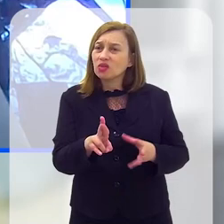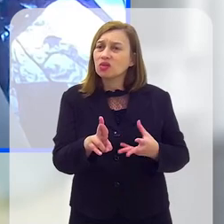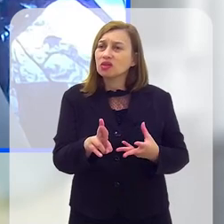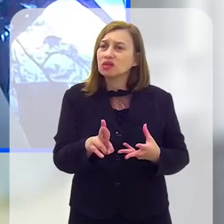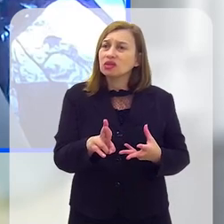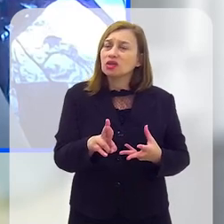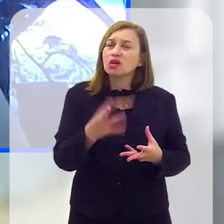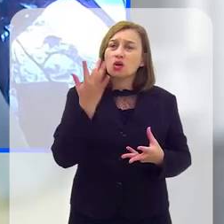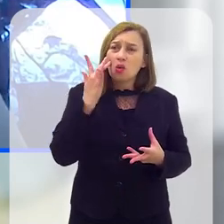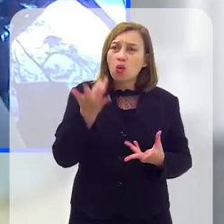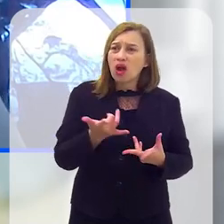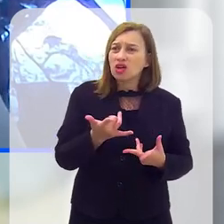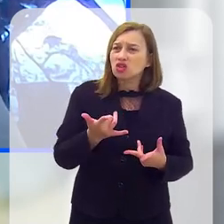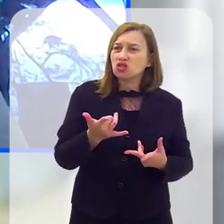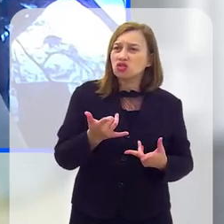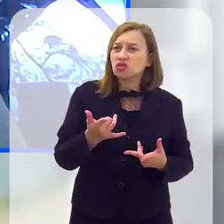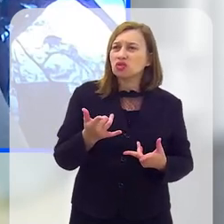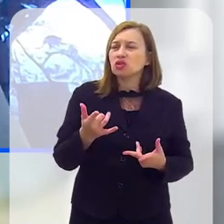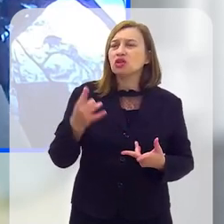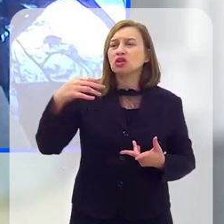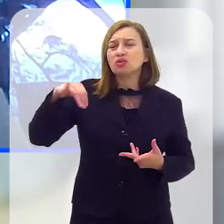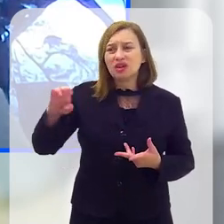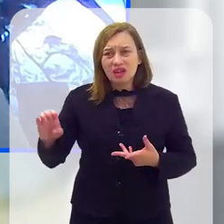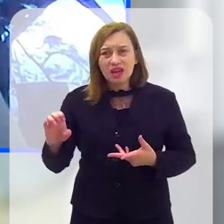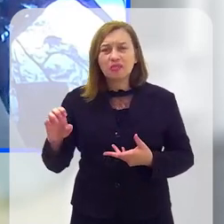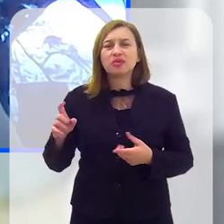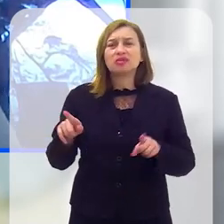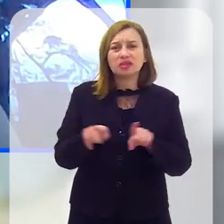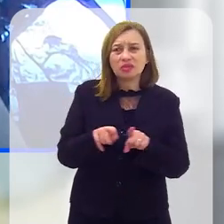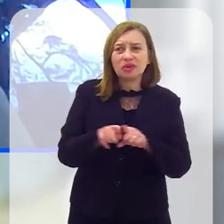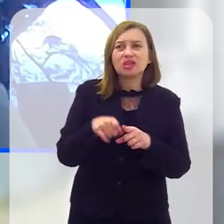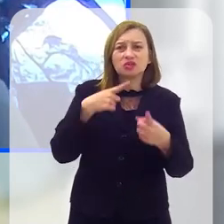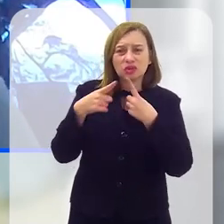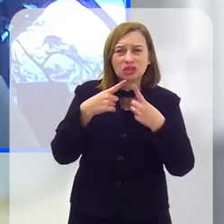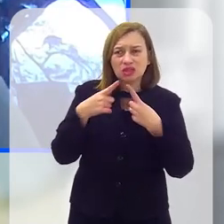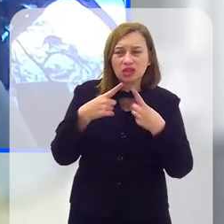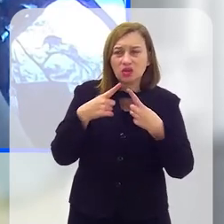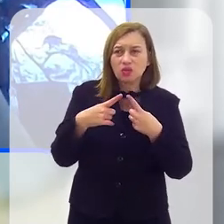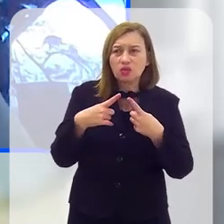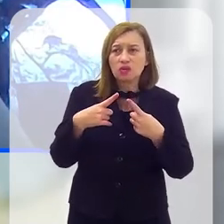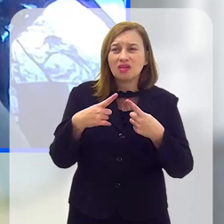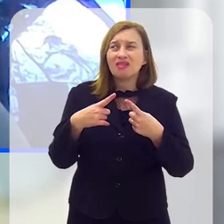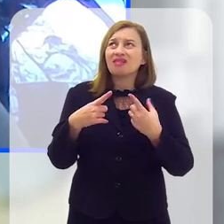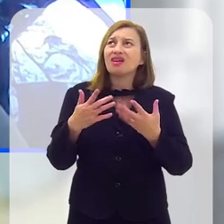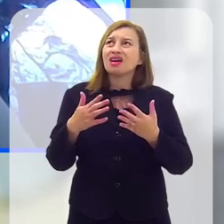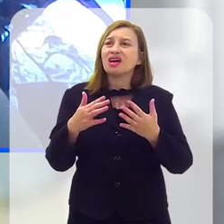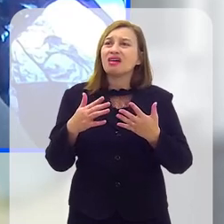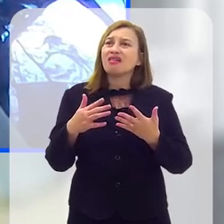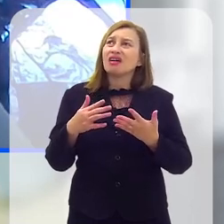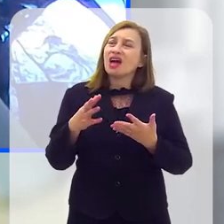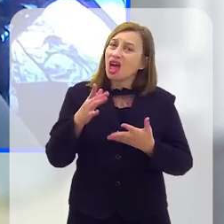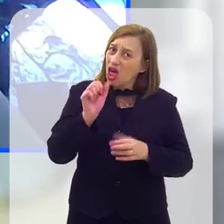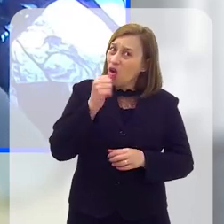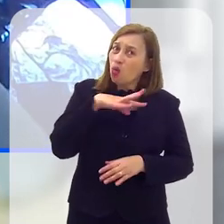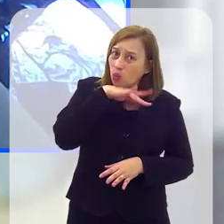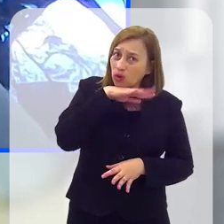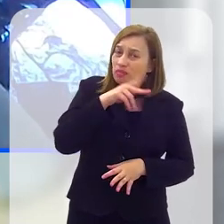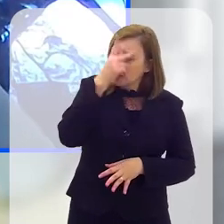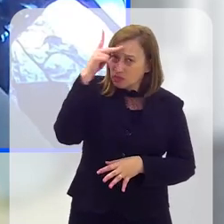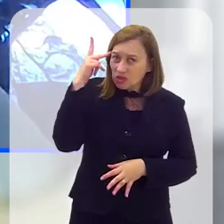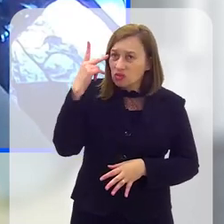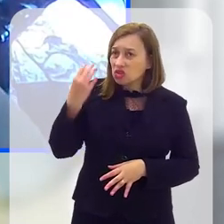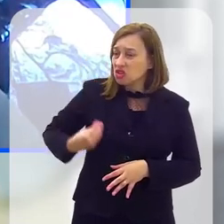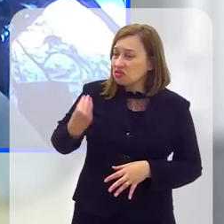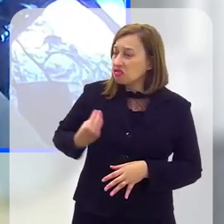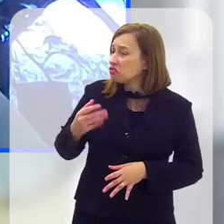resultado, e aí eu acho que o Sania Rio vinha também debatendo isso, no todo. É claro que é muito ruim para as pessoas que